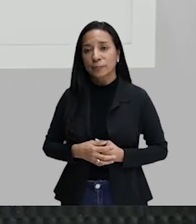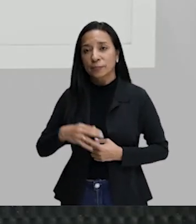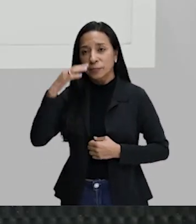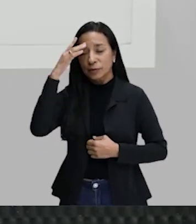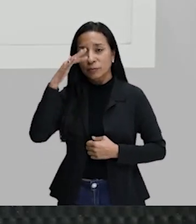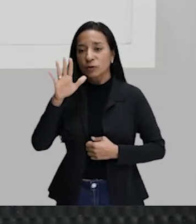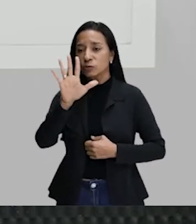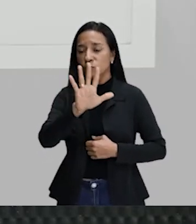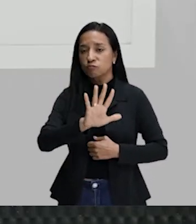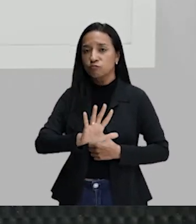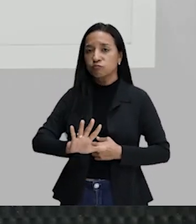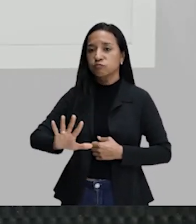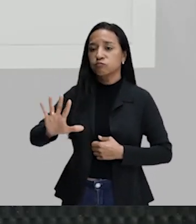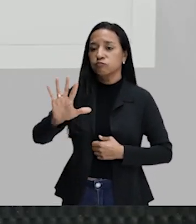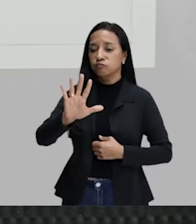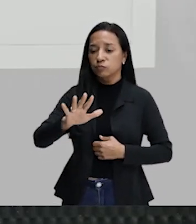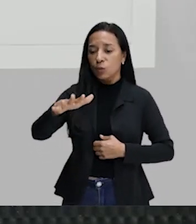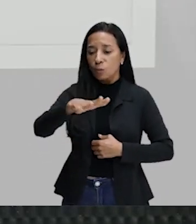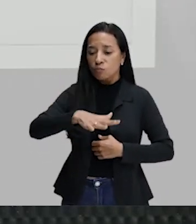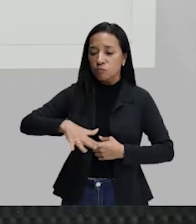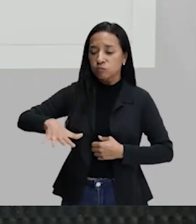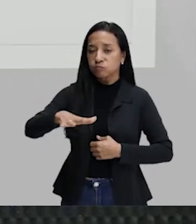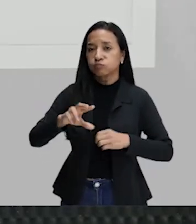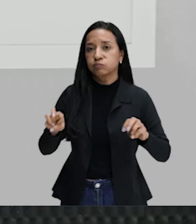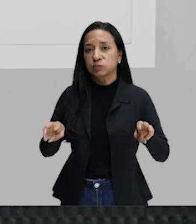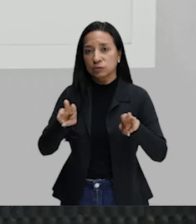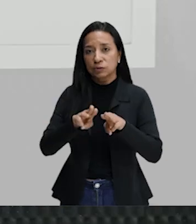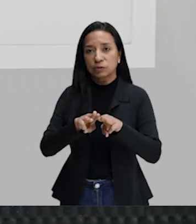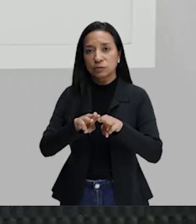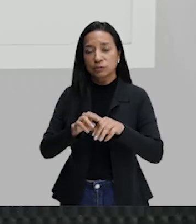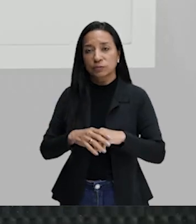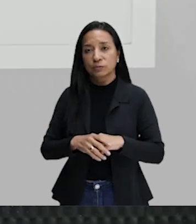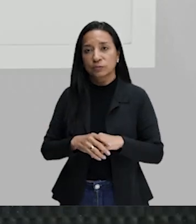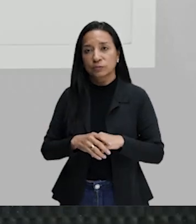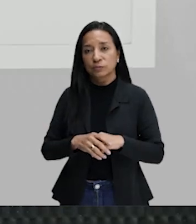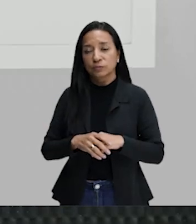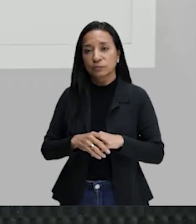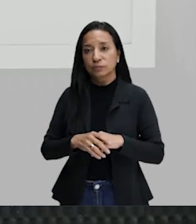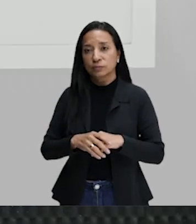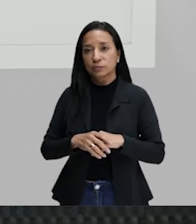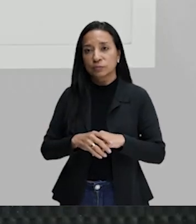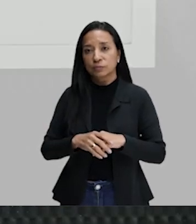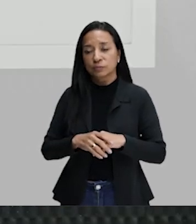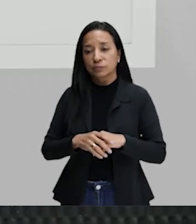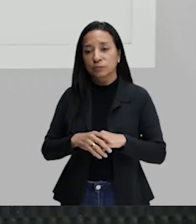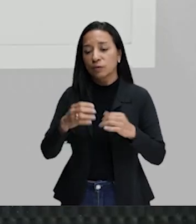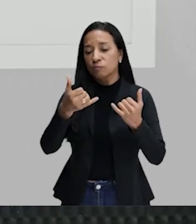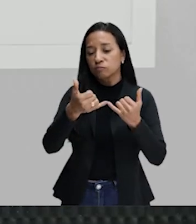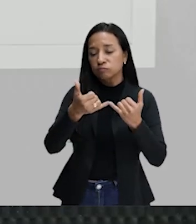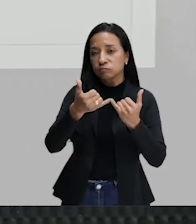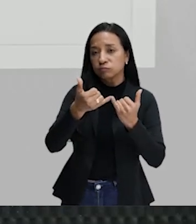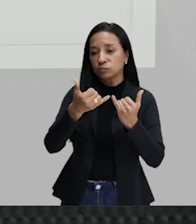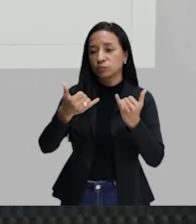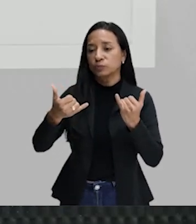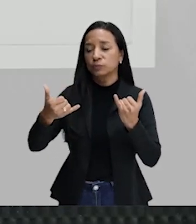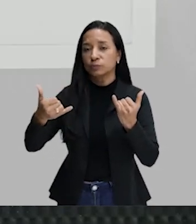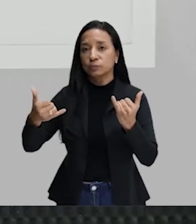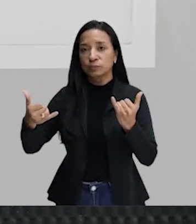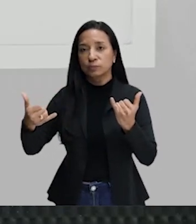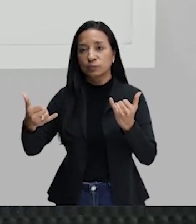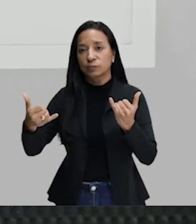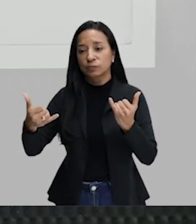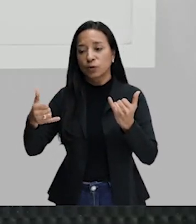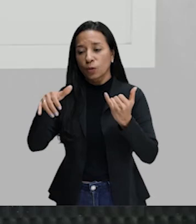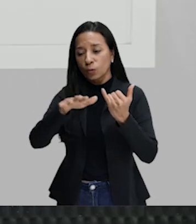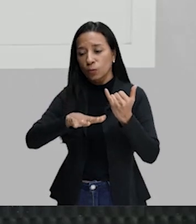este campo magnético ele aponta neste sentido, ok? Então essas são as linhas de um